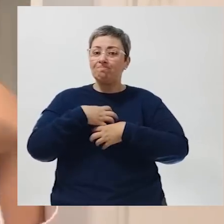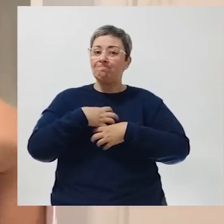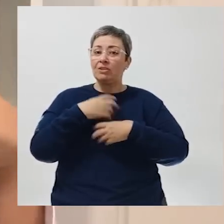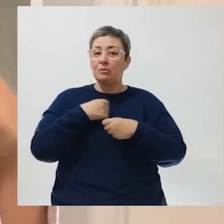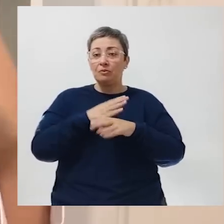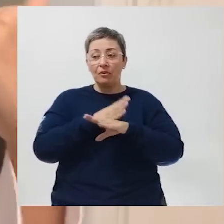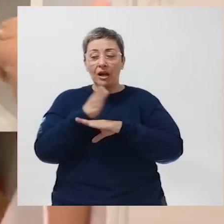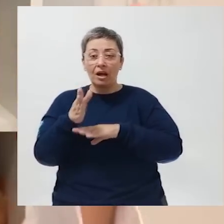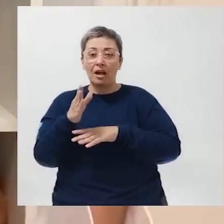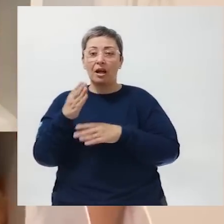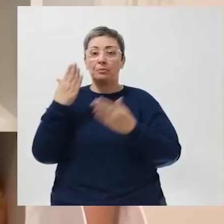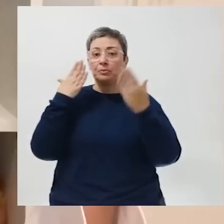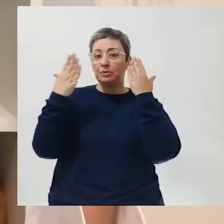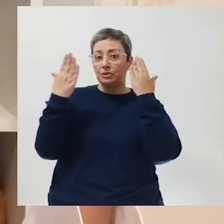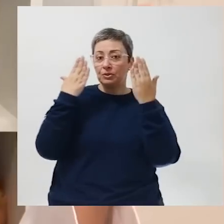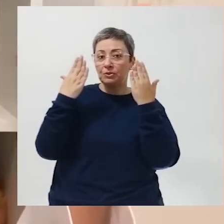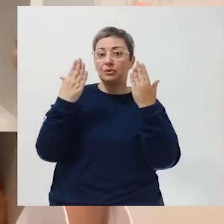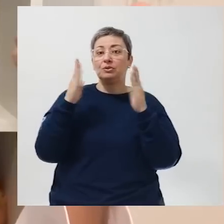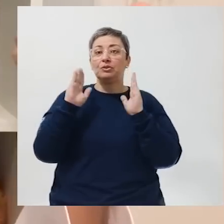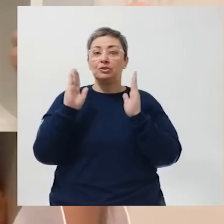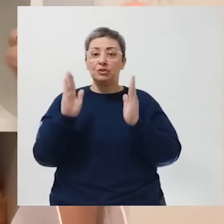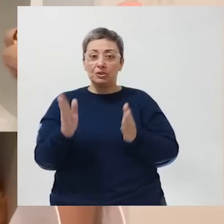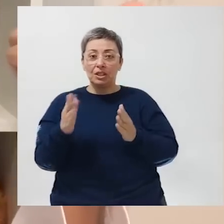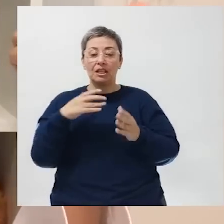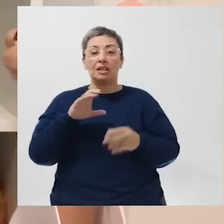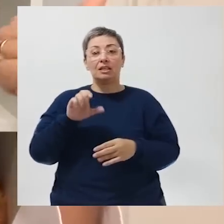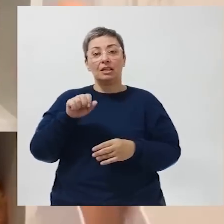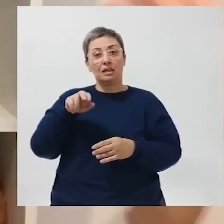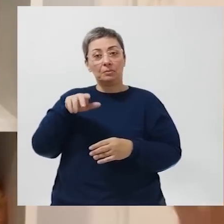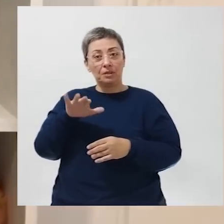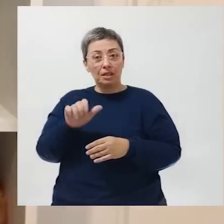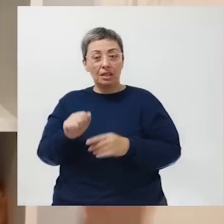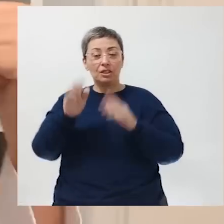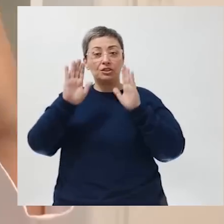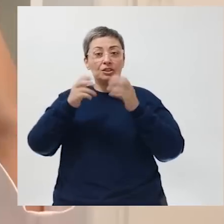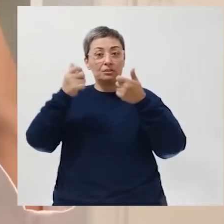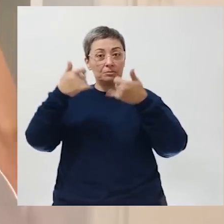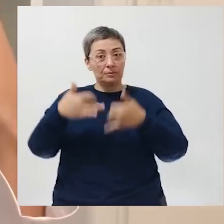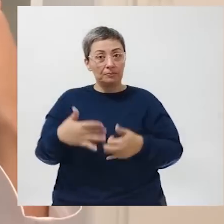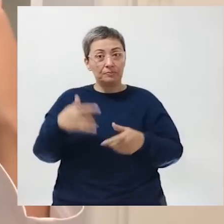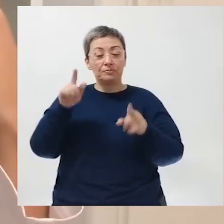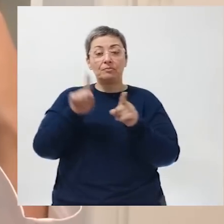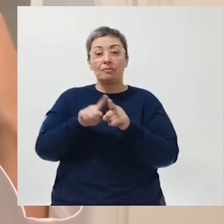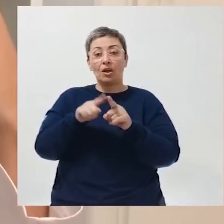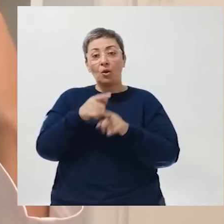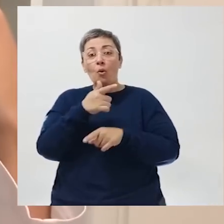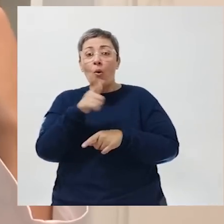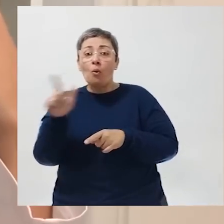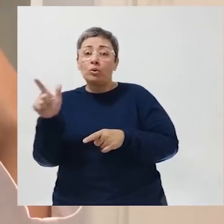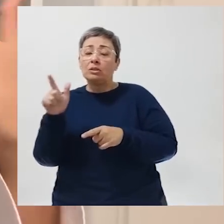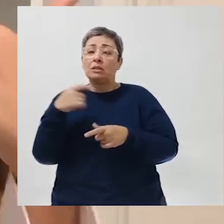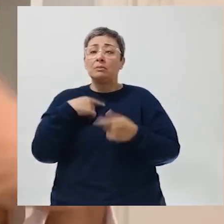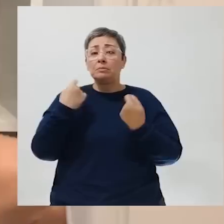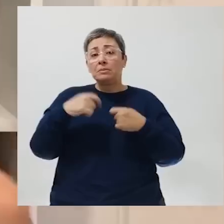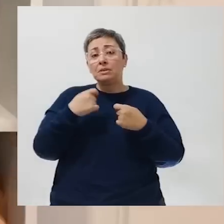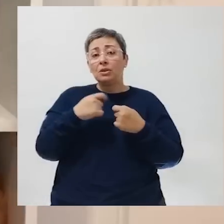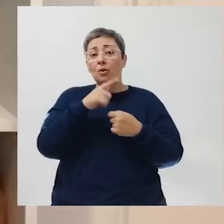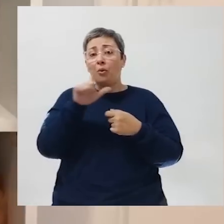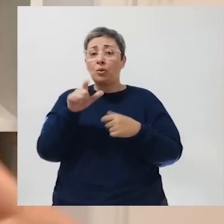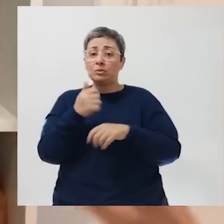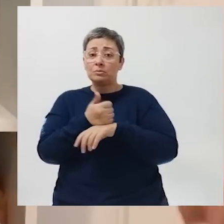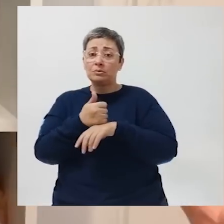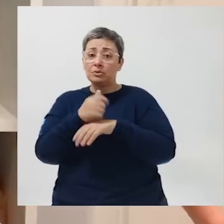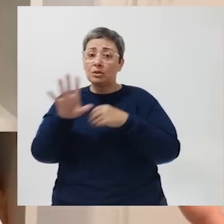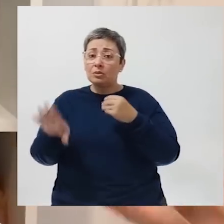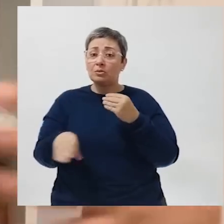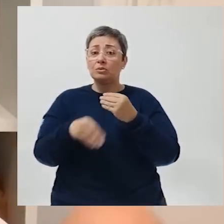emocional que a gente encaminha para psicóloga, como vocês já viram a Camila, que é psicóloga, falando. Pode ser algum outro fator que precise de algum